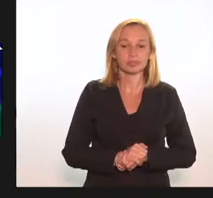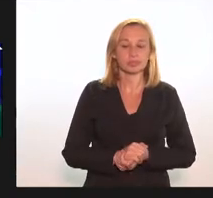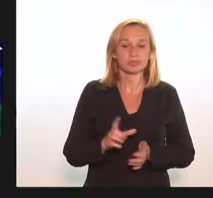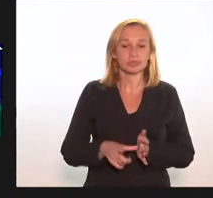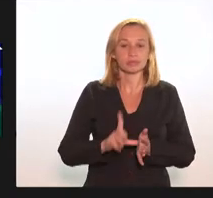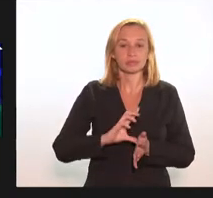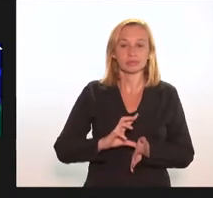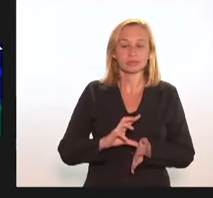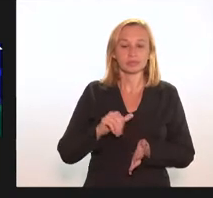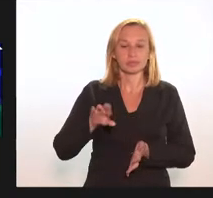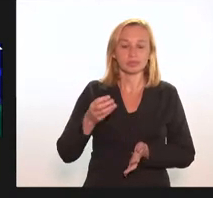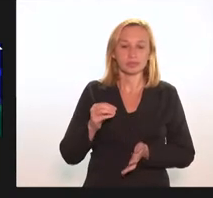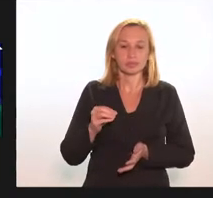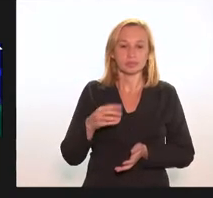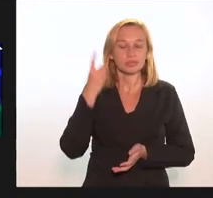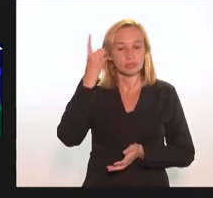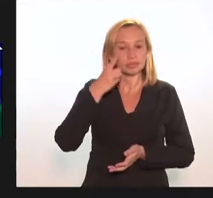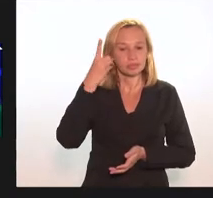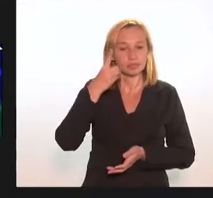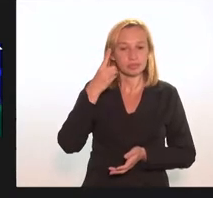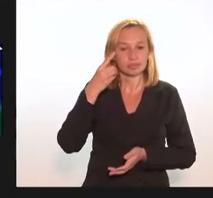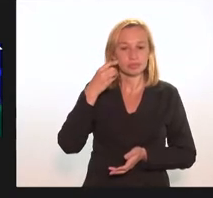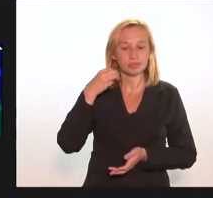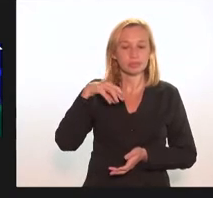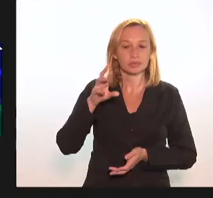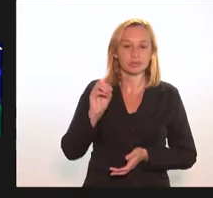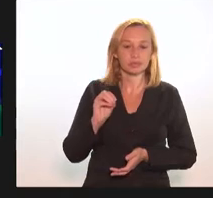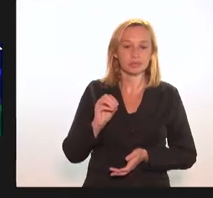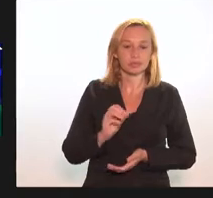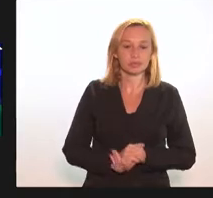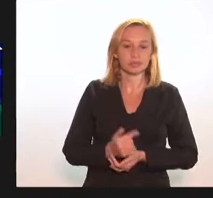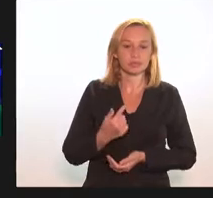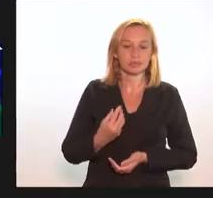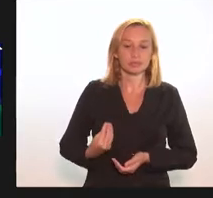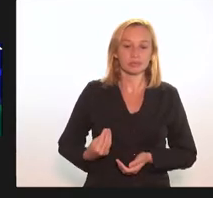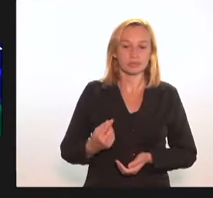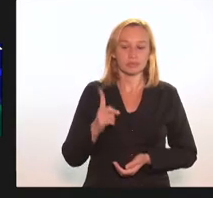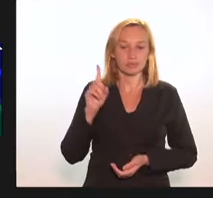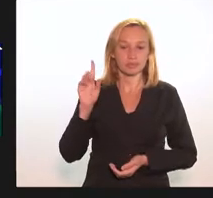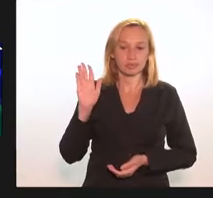Antes do Márcio. Mas com a palavra, deputado Márcio Gualberto. Estou aqui, presidente.